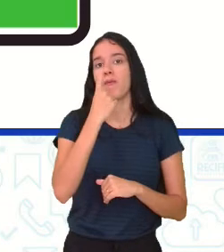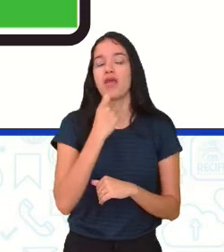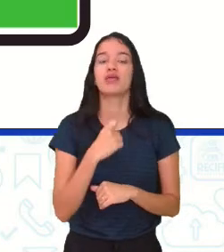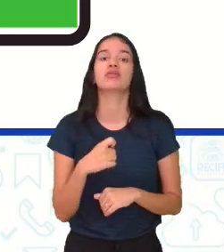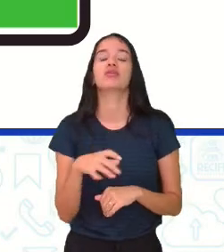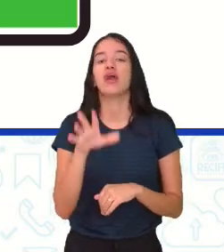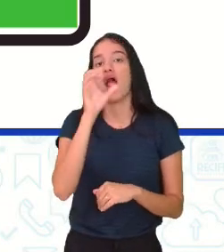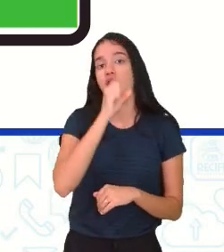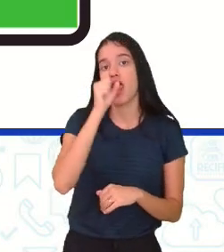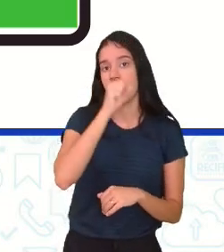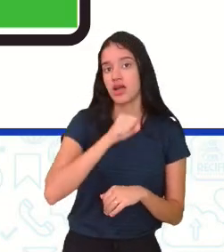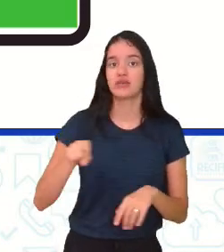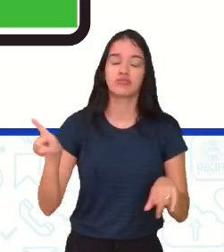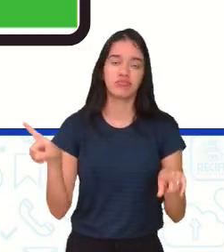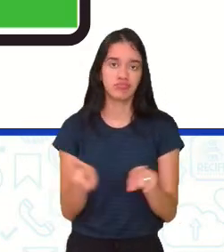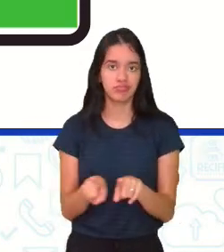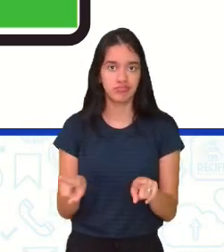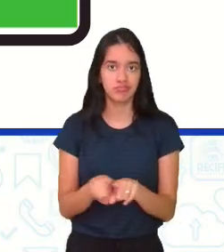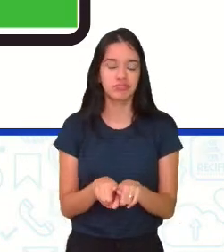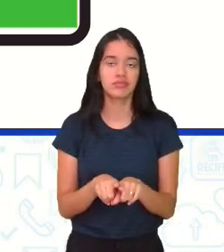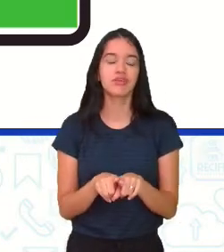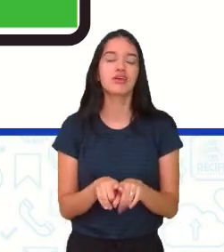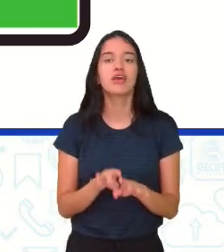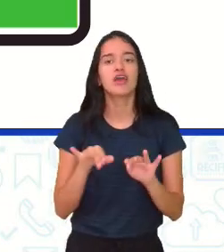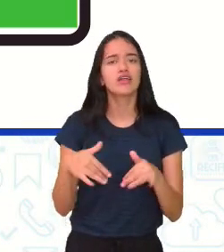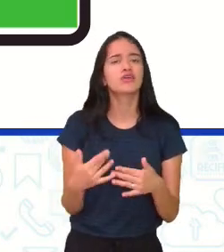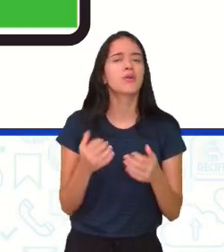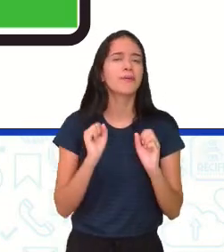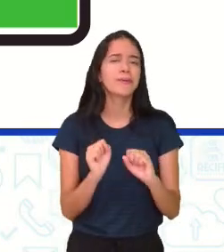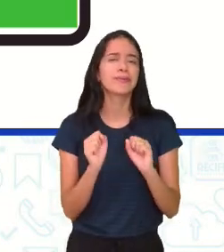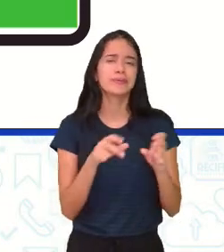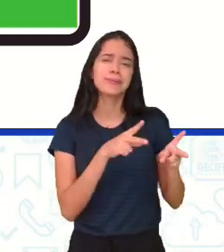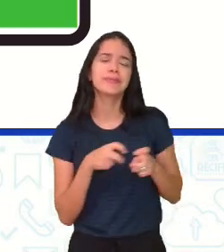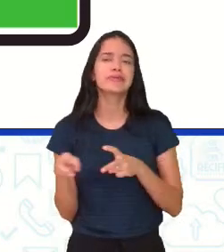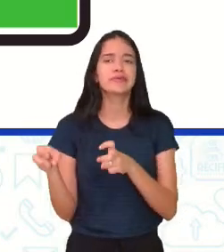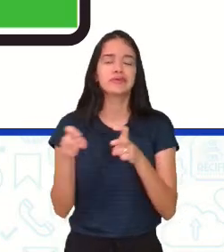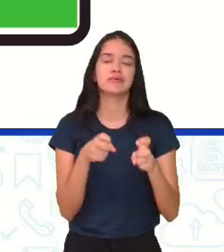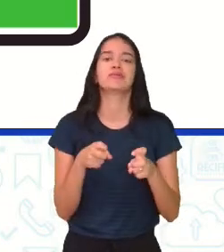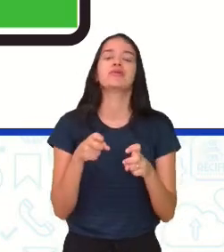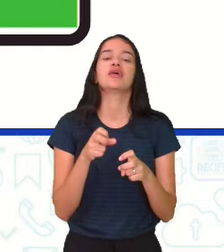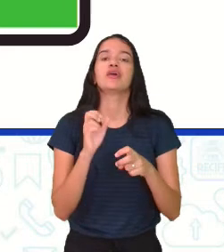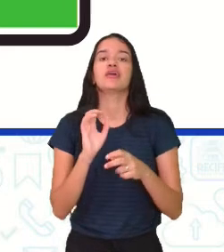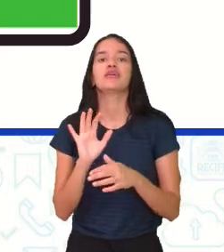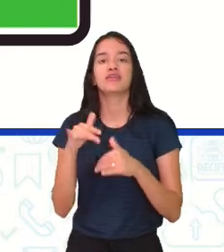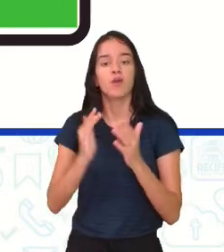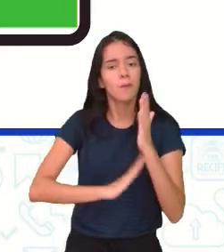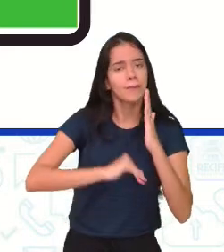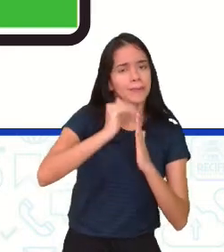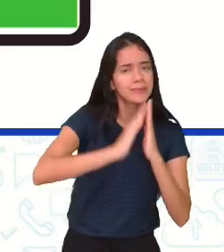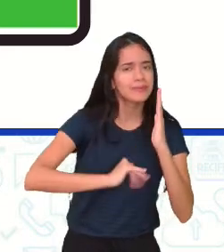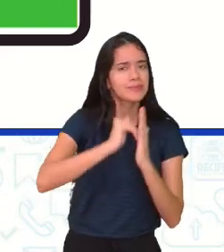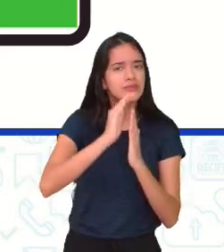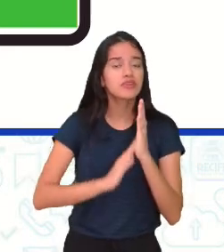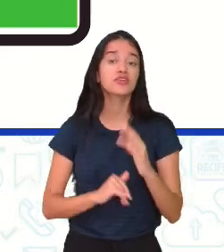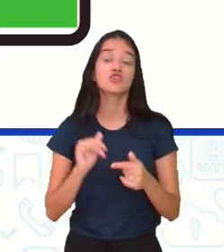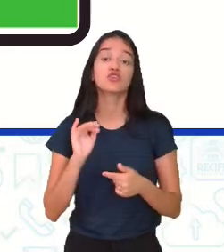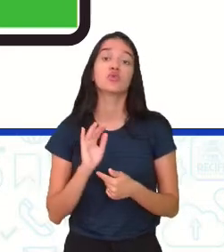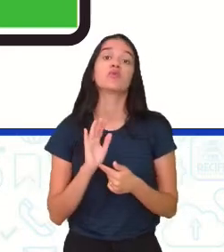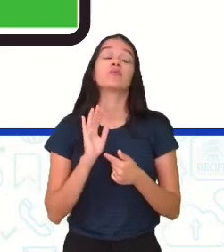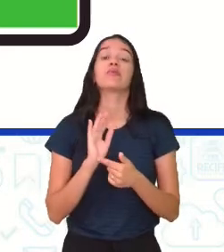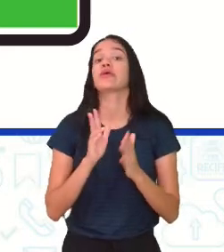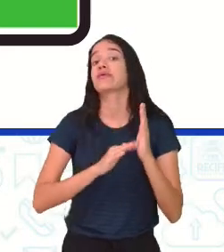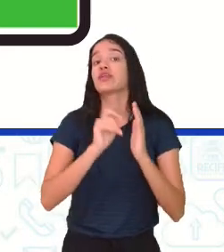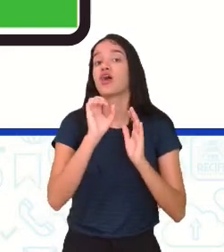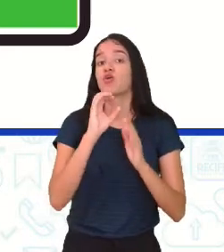e posso pintar de laranja. Então, pode observar que para cada cor que eu coloco no polígono, eu só posso pintar aí